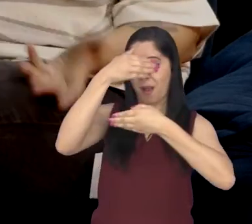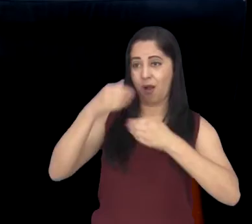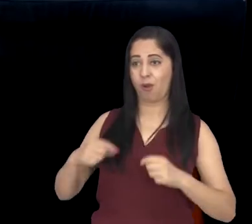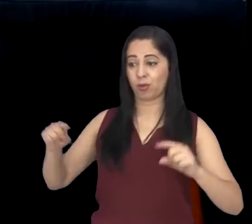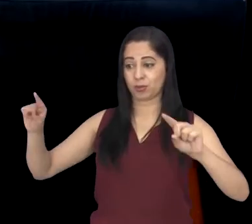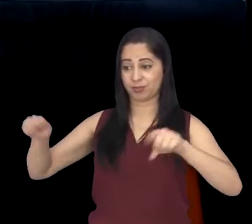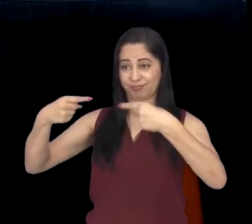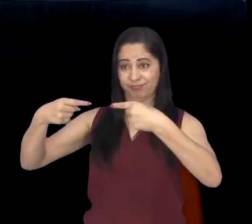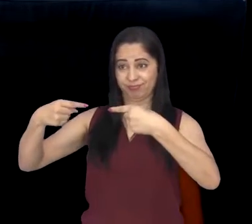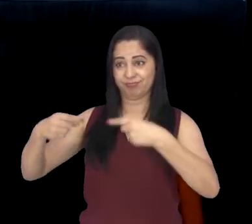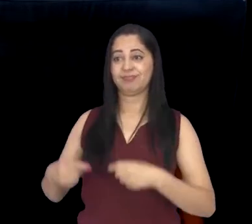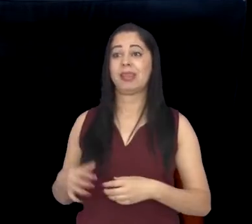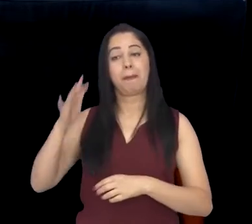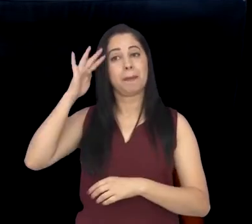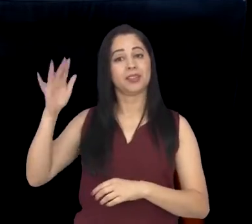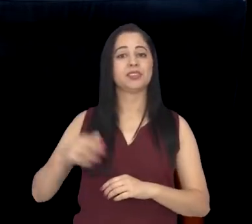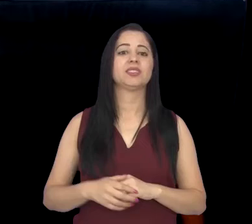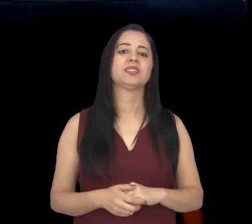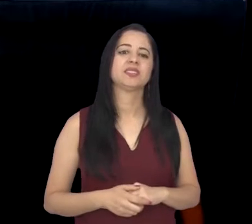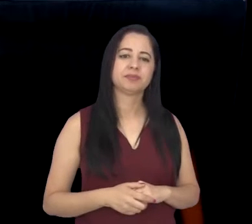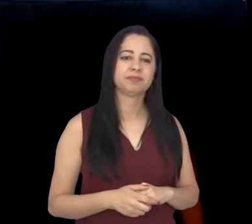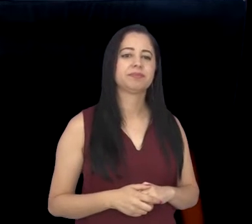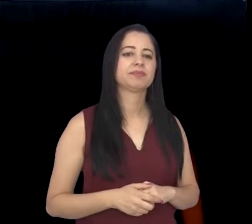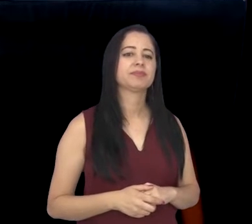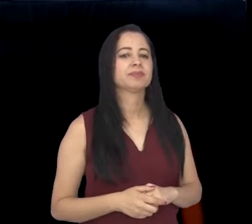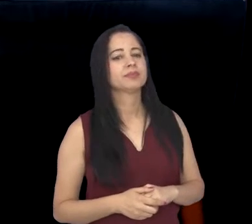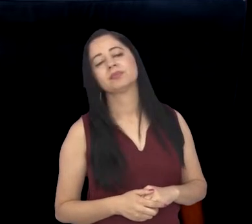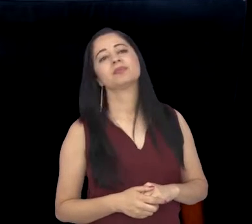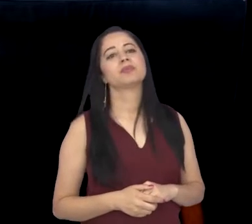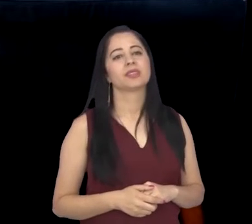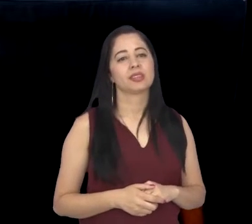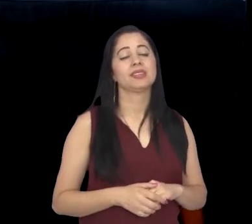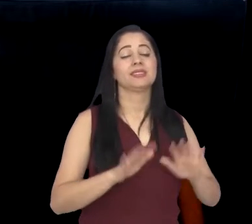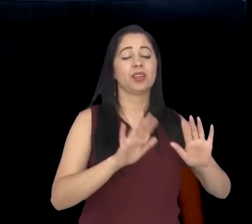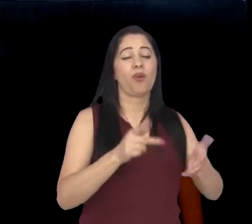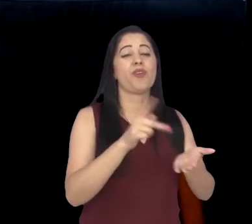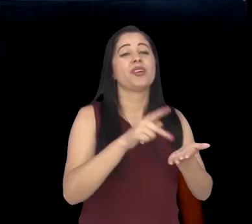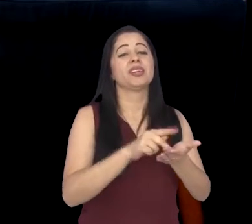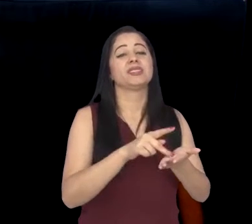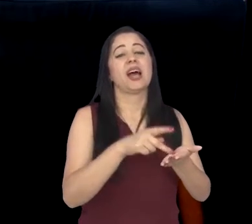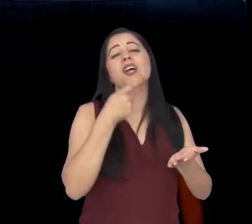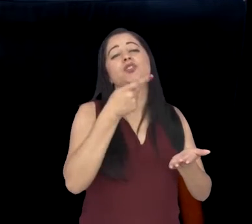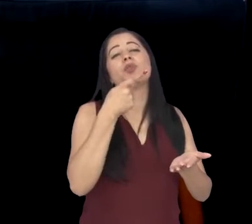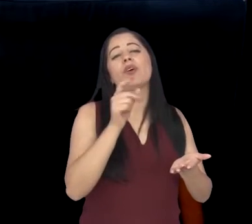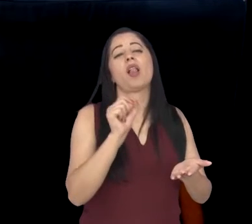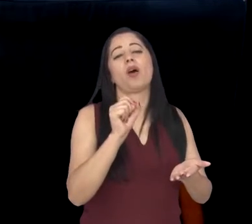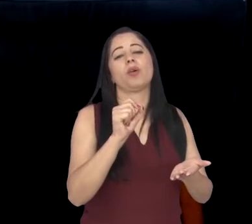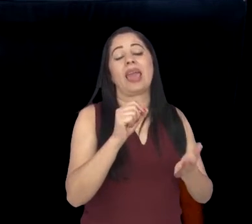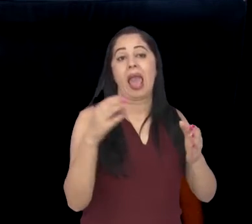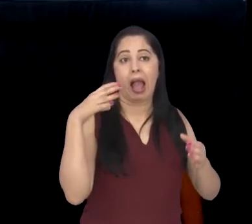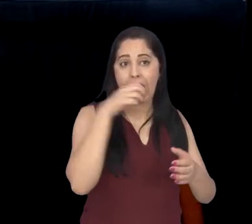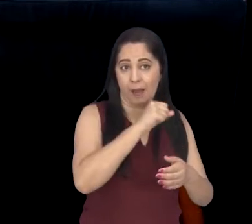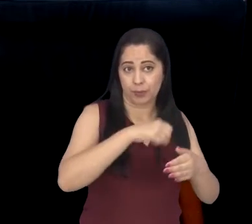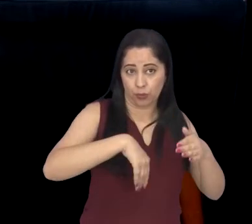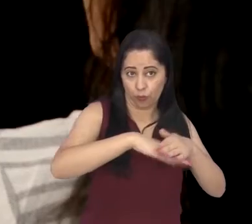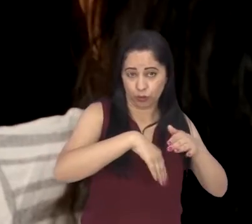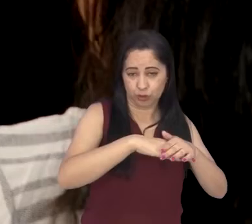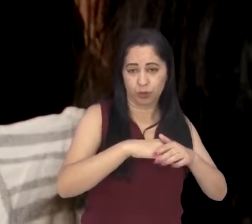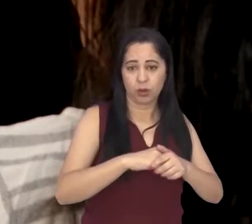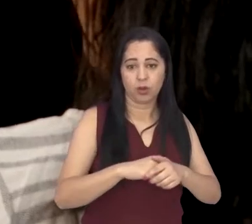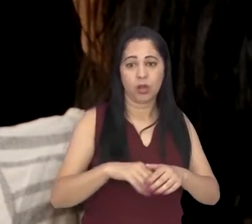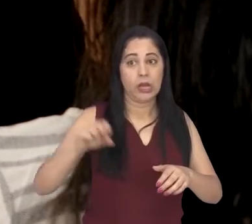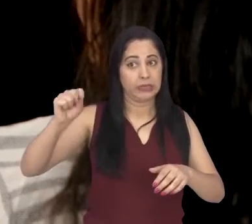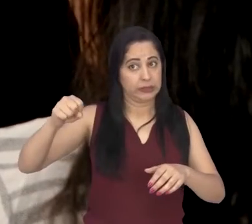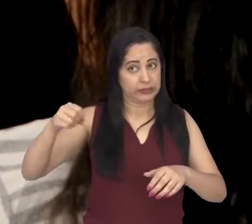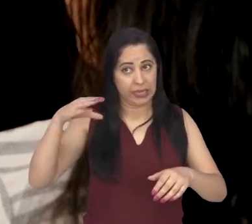muita gente me perguntou por quê, porque a prova... Na verdade, vamos falar sobre futebol, rapidamente, sobre essa Copa